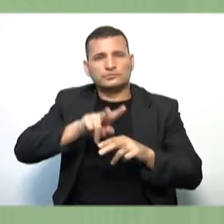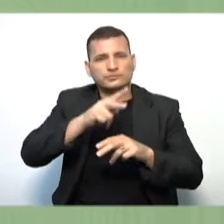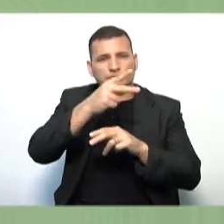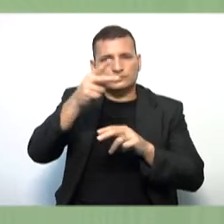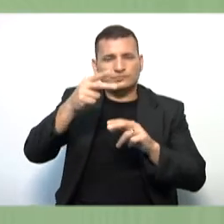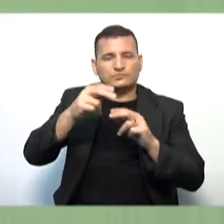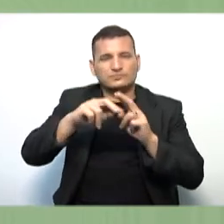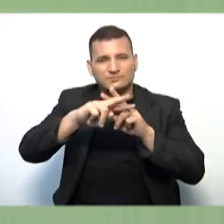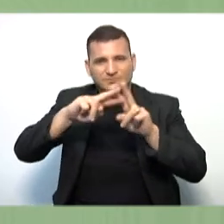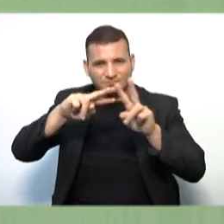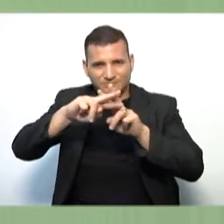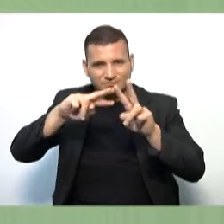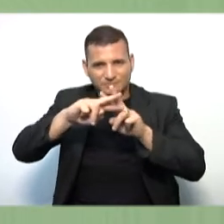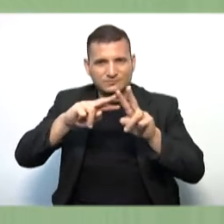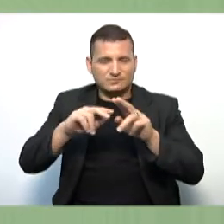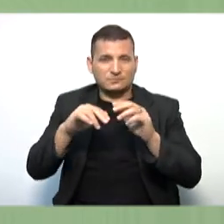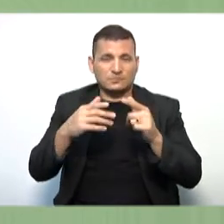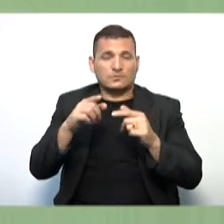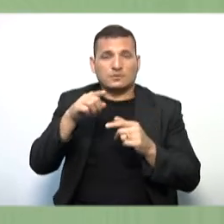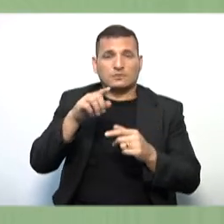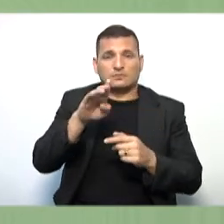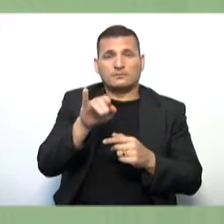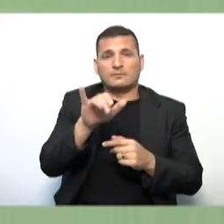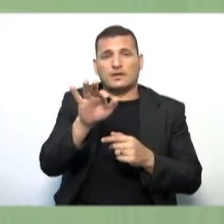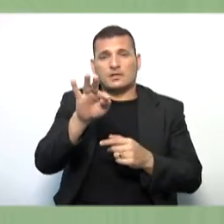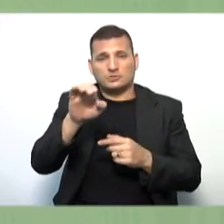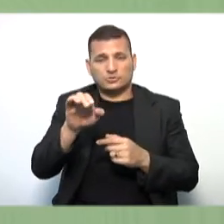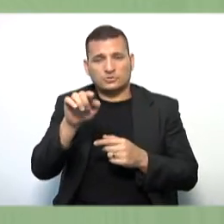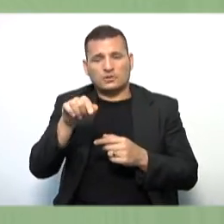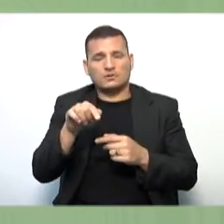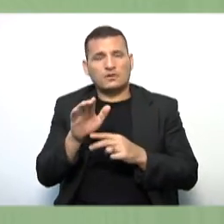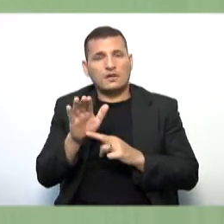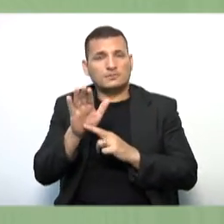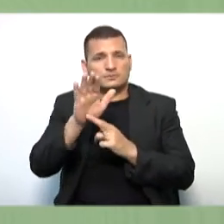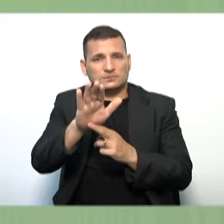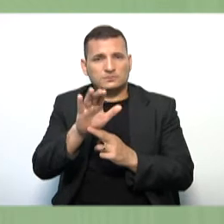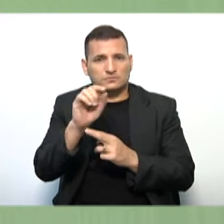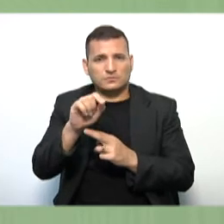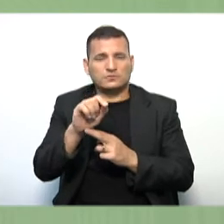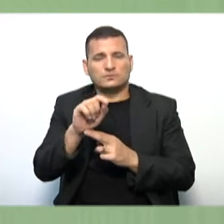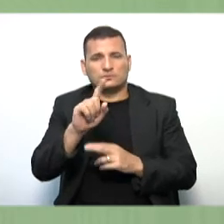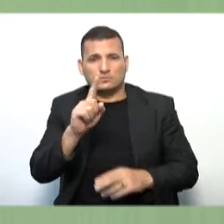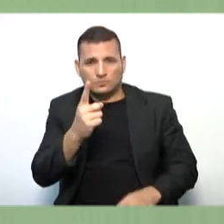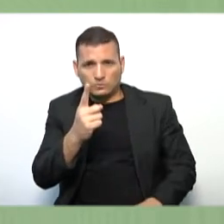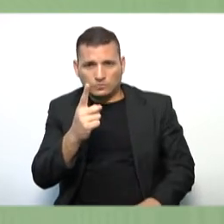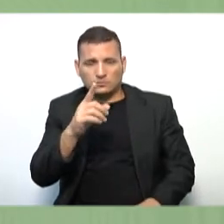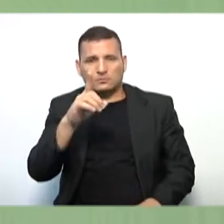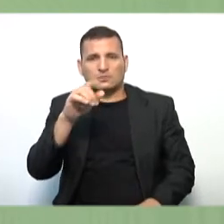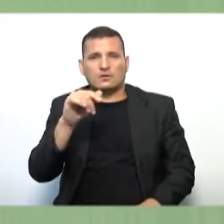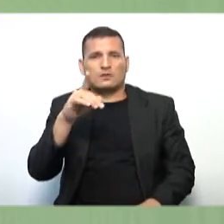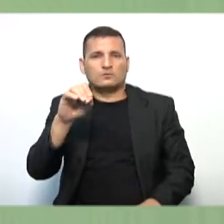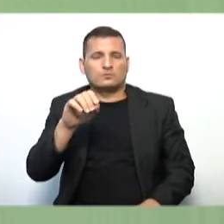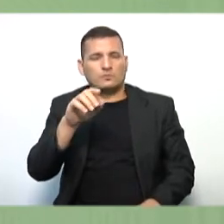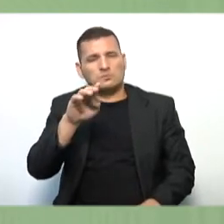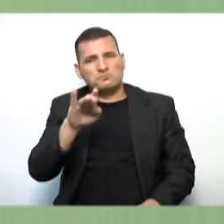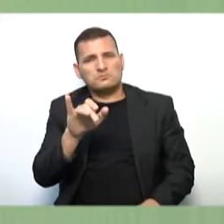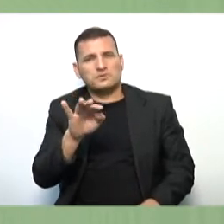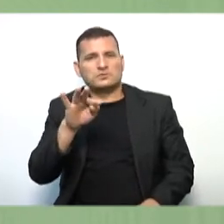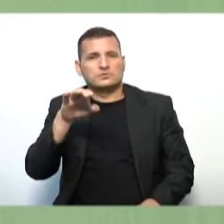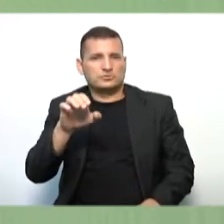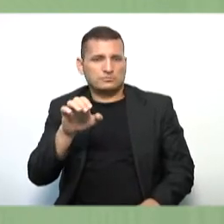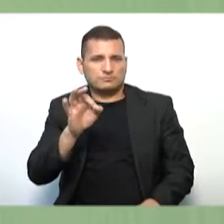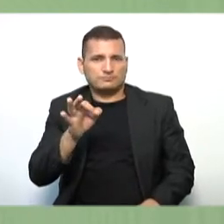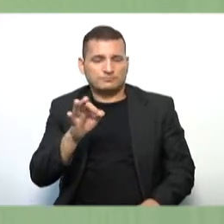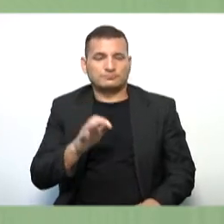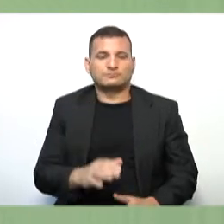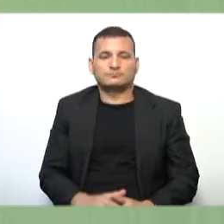que é nosso byte, que é a representação menor de um dado, certo? O byte,